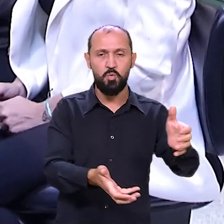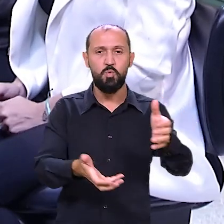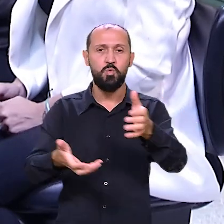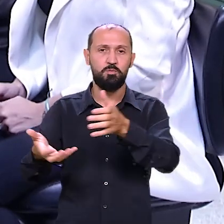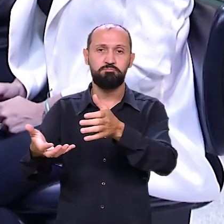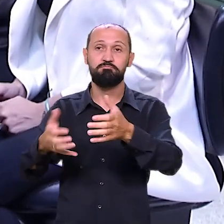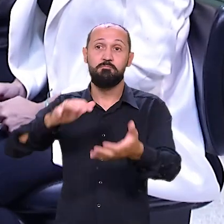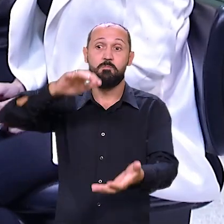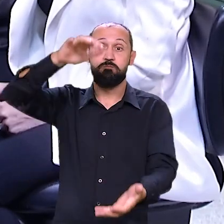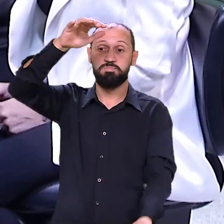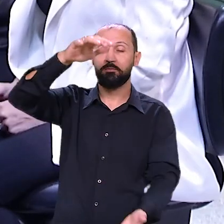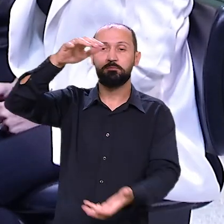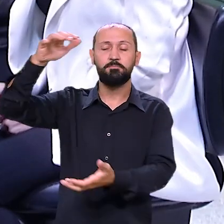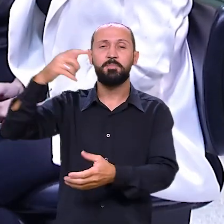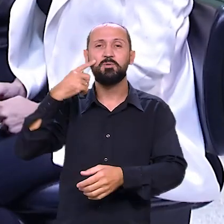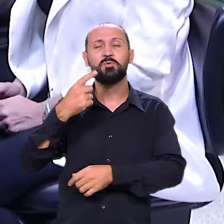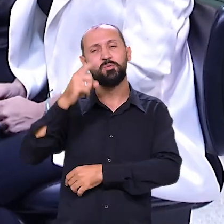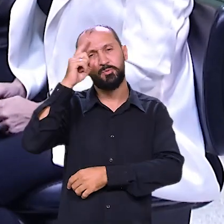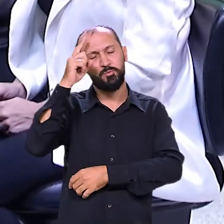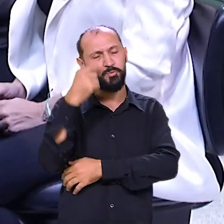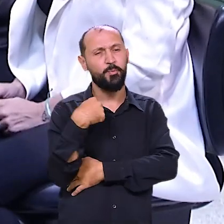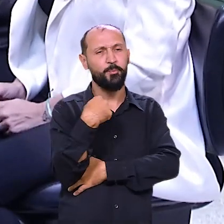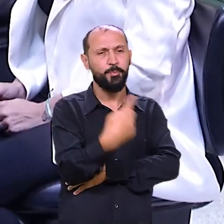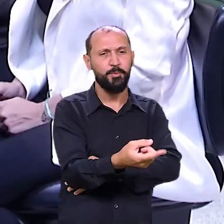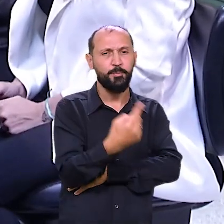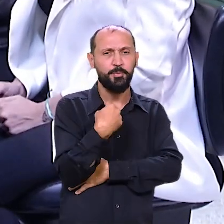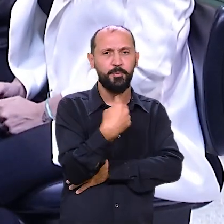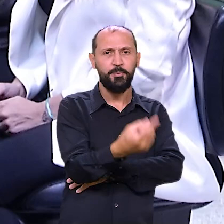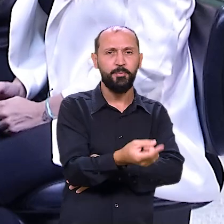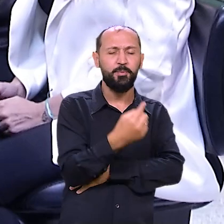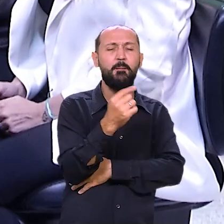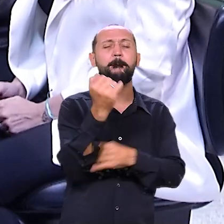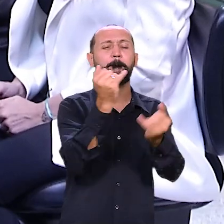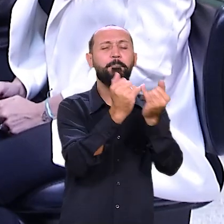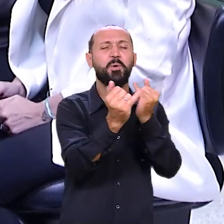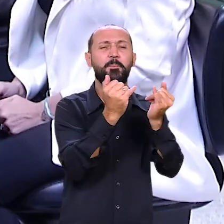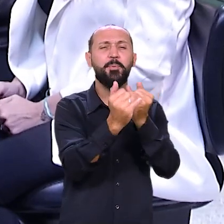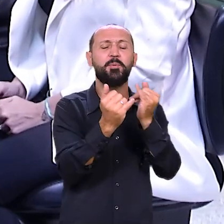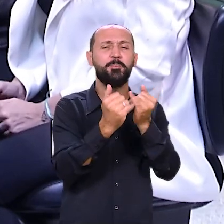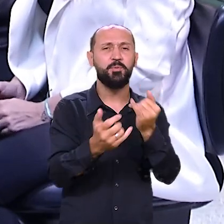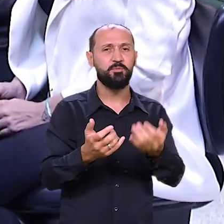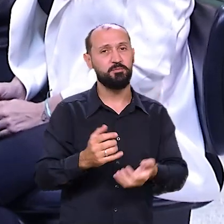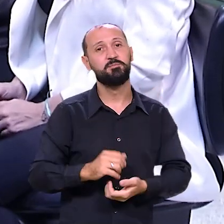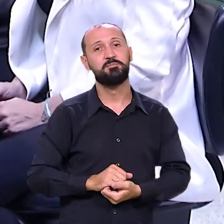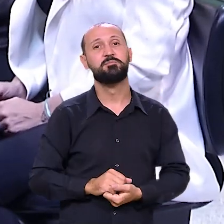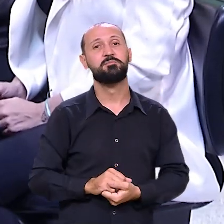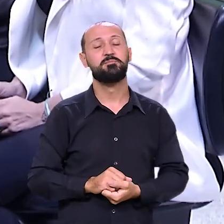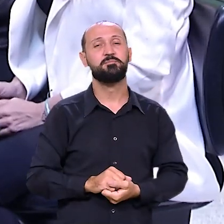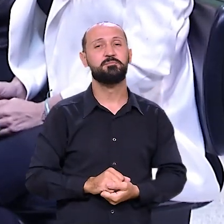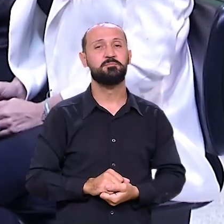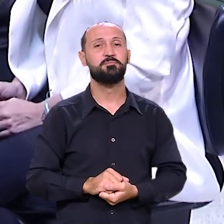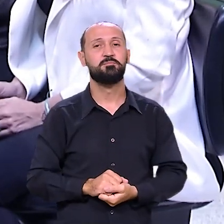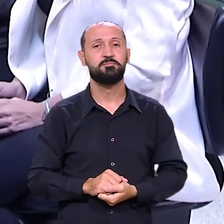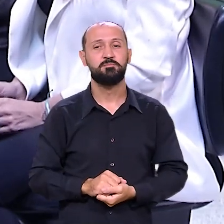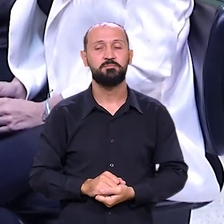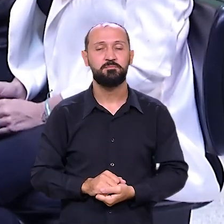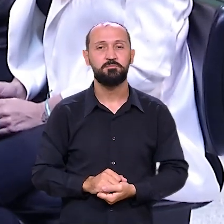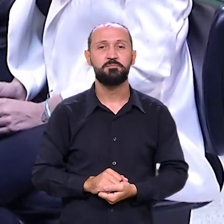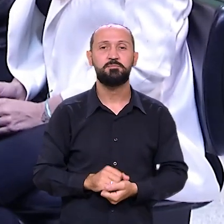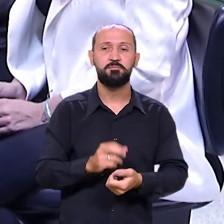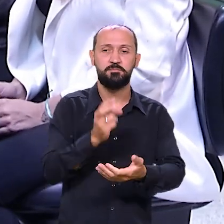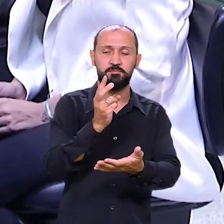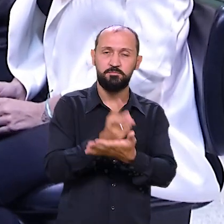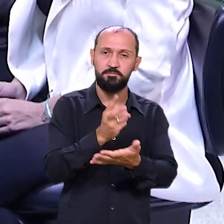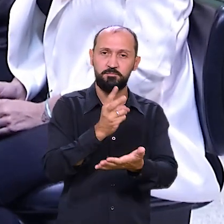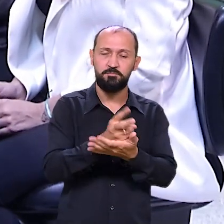uma quantidade maior, para não ir todos os dias pegar pequenas quantidades. Então, como cada